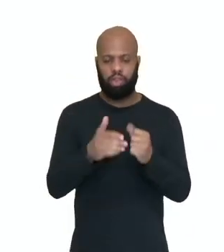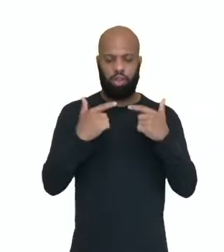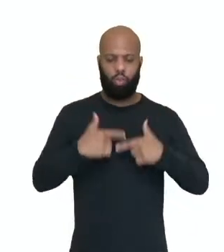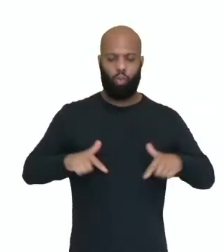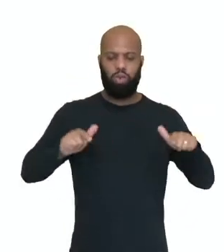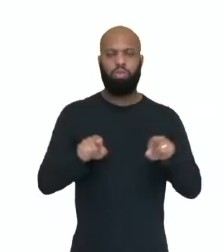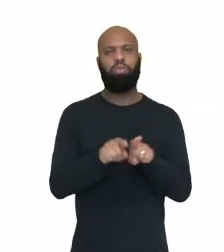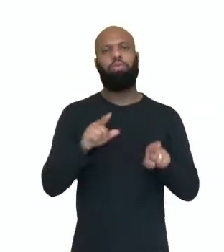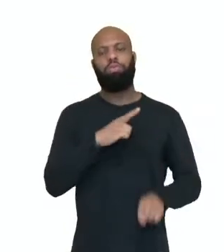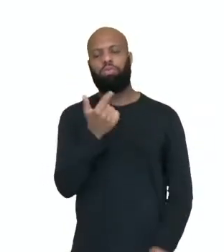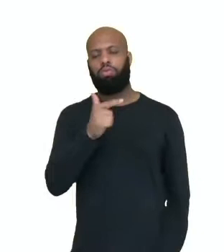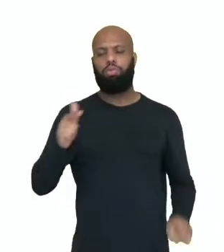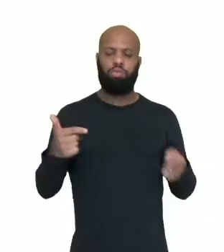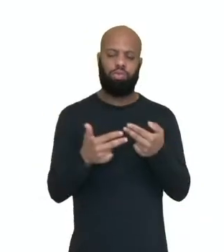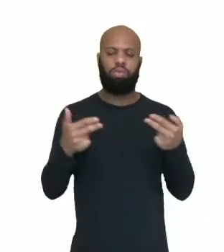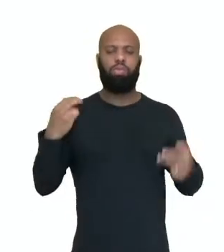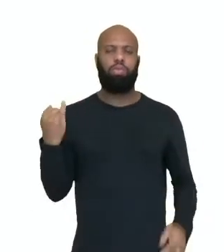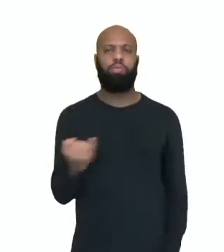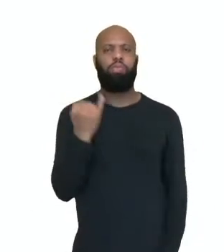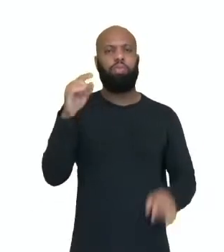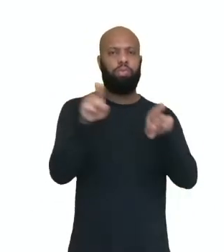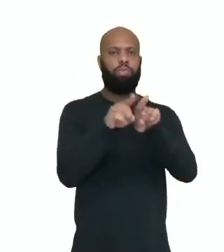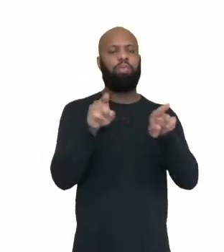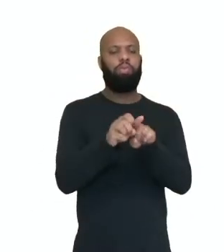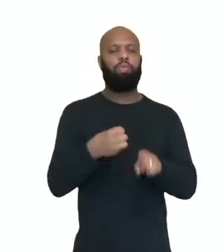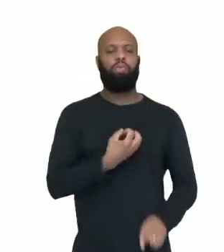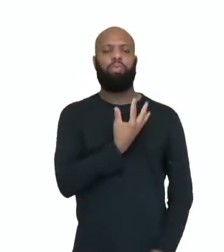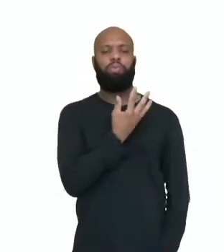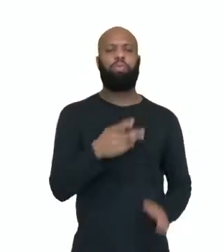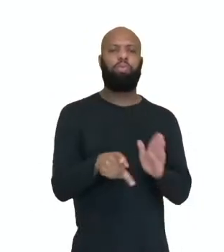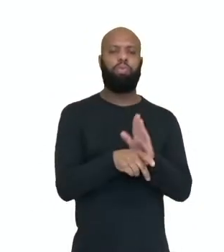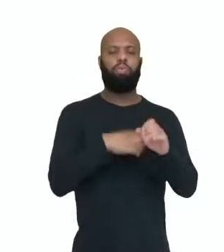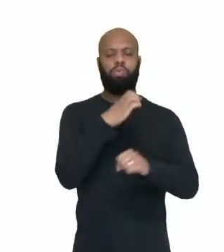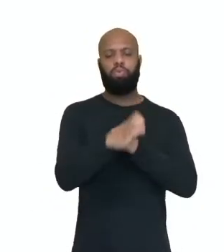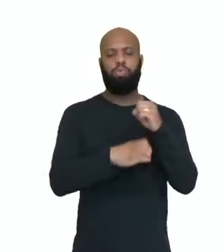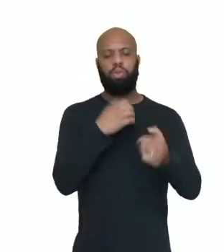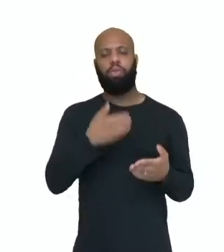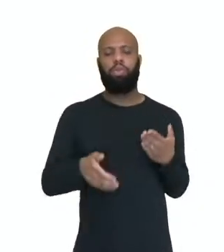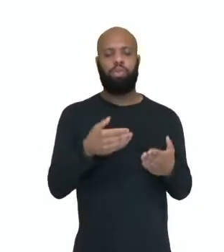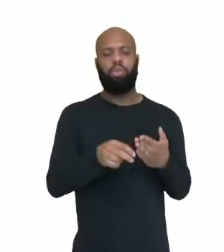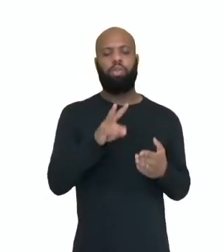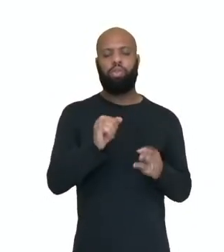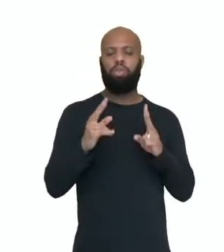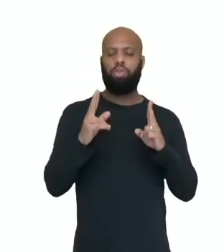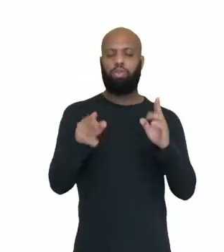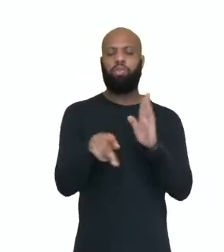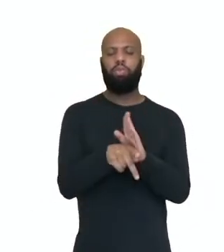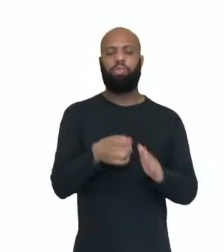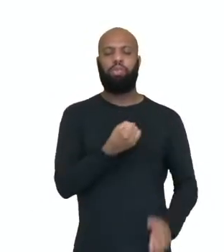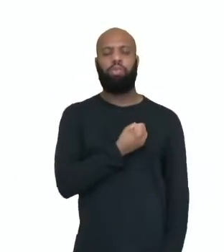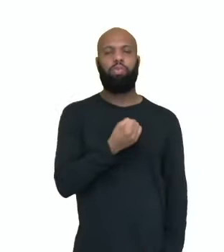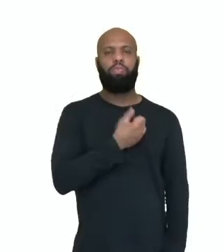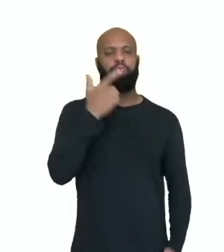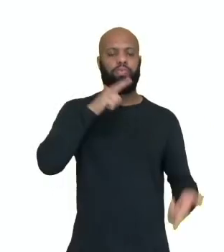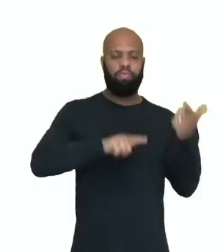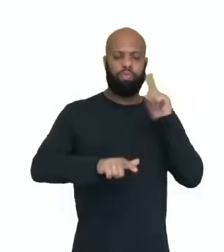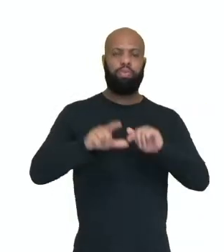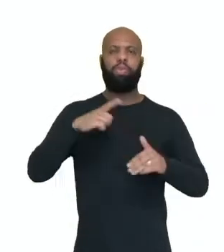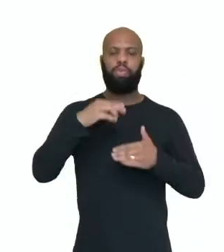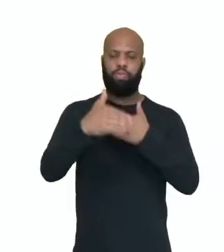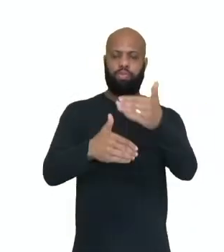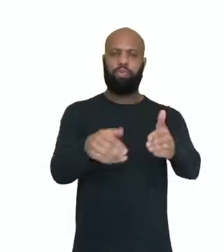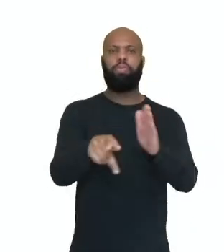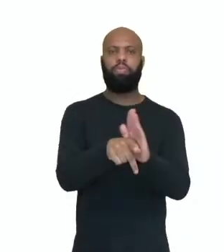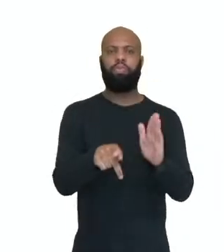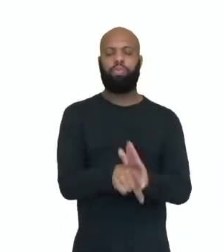Outra consideração importante é que o número de elétrons perdidos deverá ser igual ao número de elétrons ganhos durante o processo de